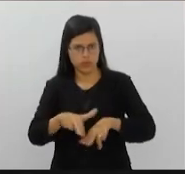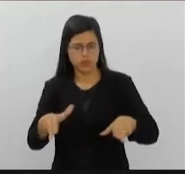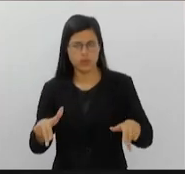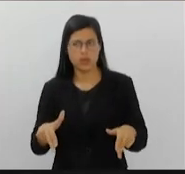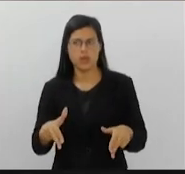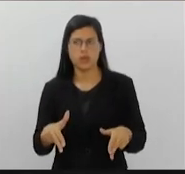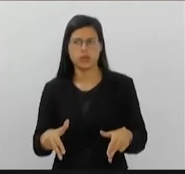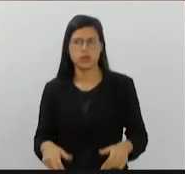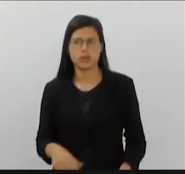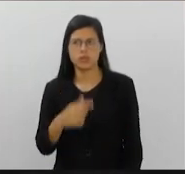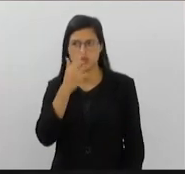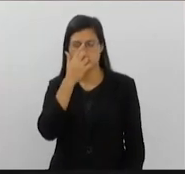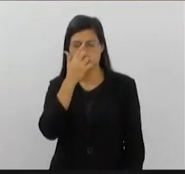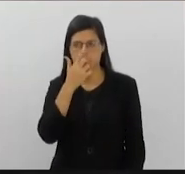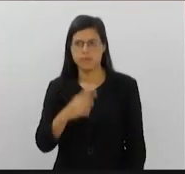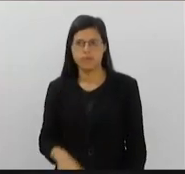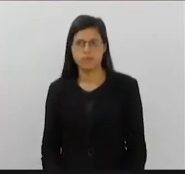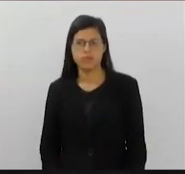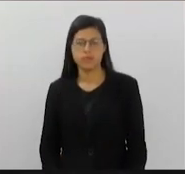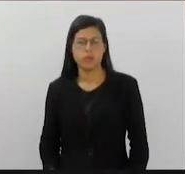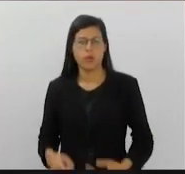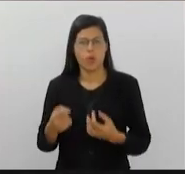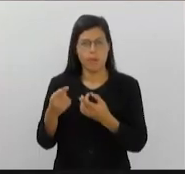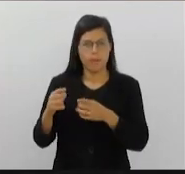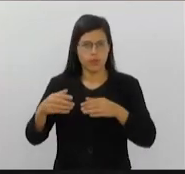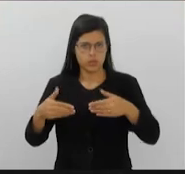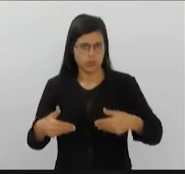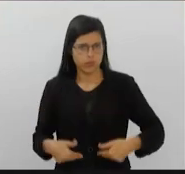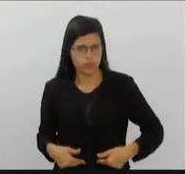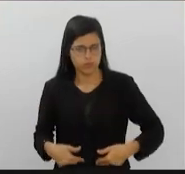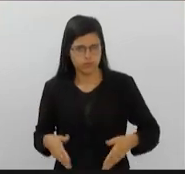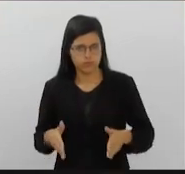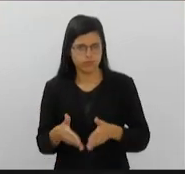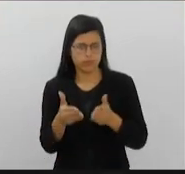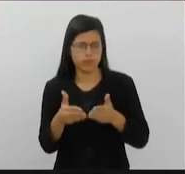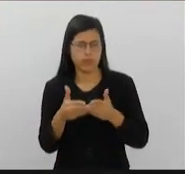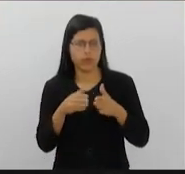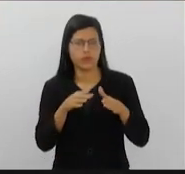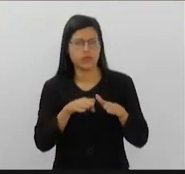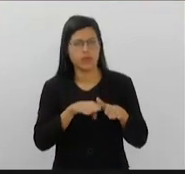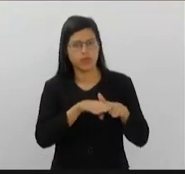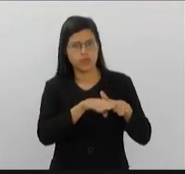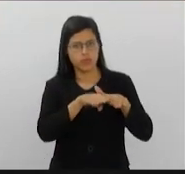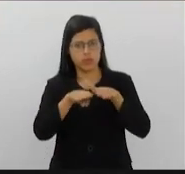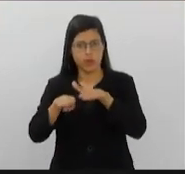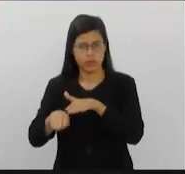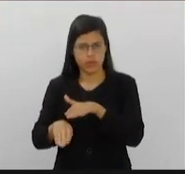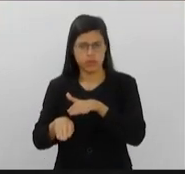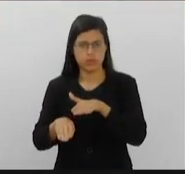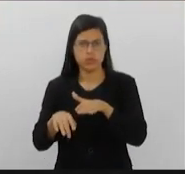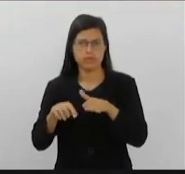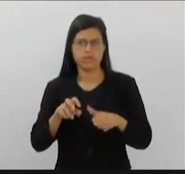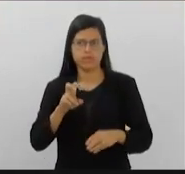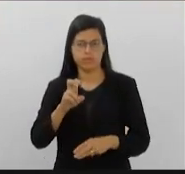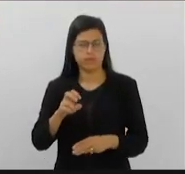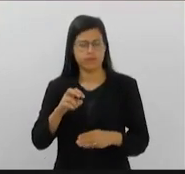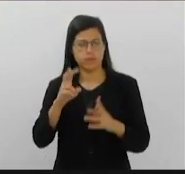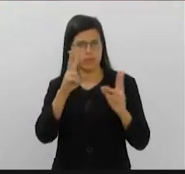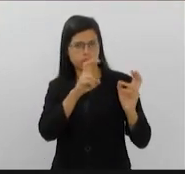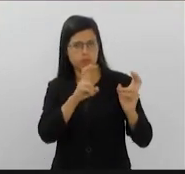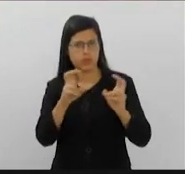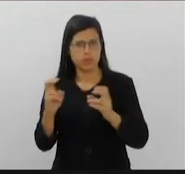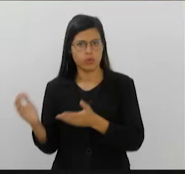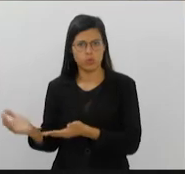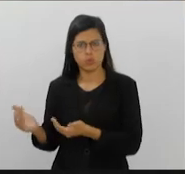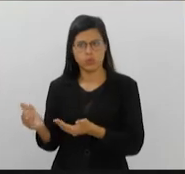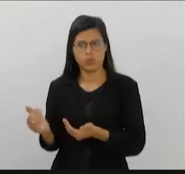diversidade, e combate à fome, à pobreza e às desigualdades. Nesses 5 temas, essas juventudes, elas negociam